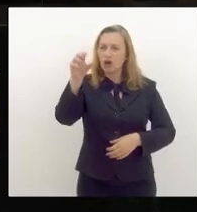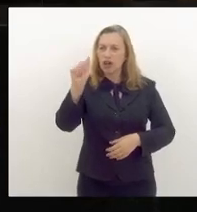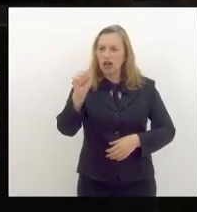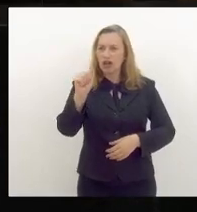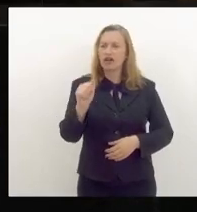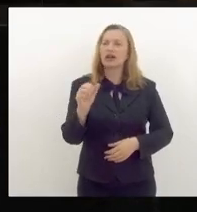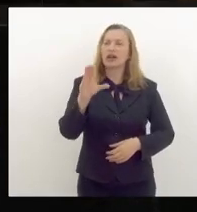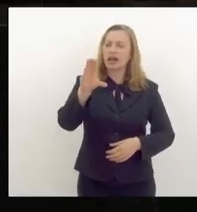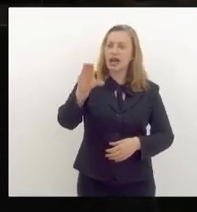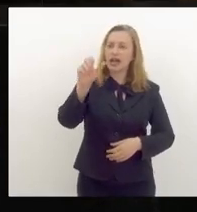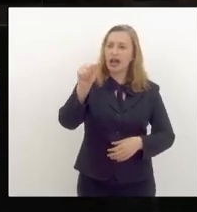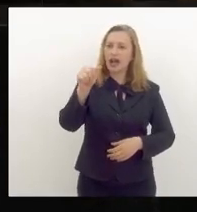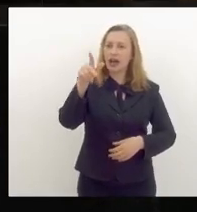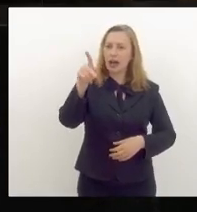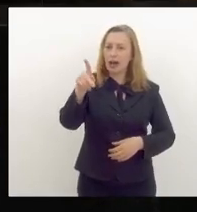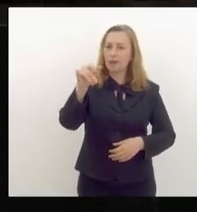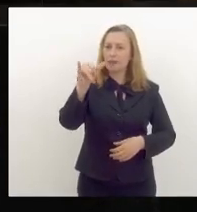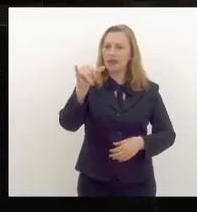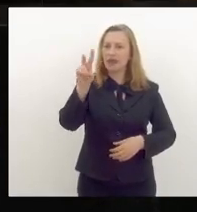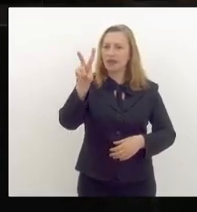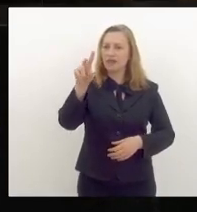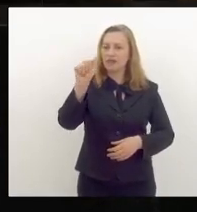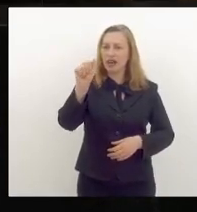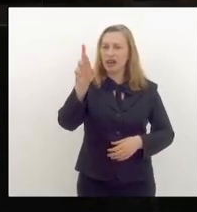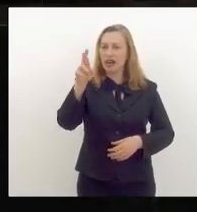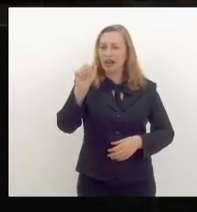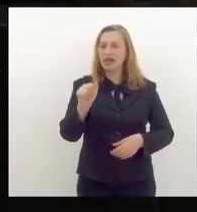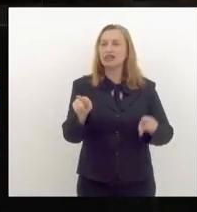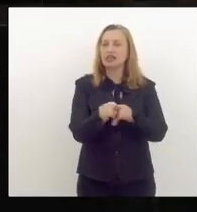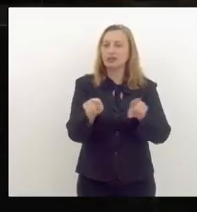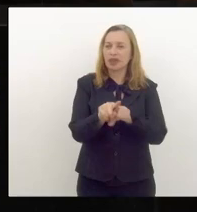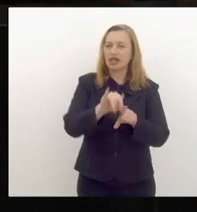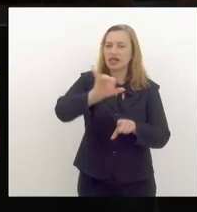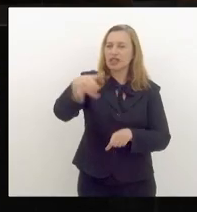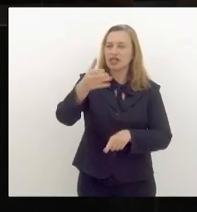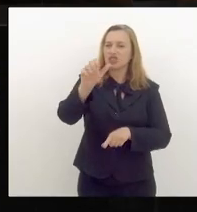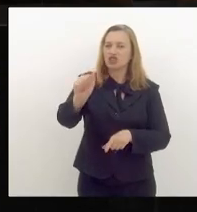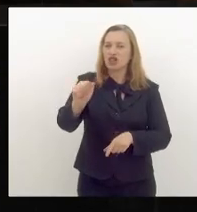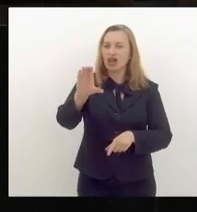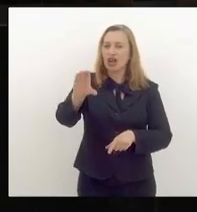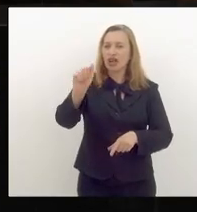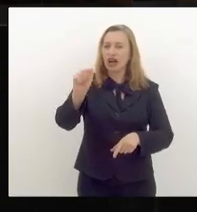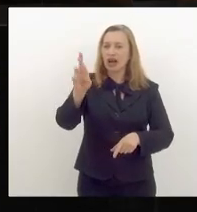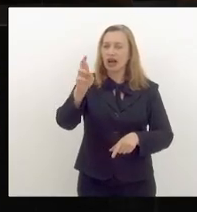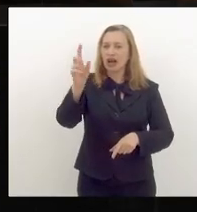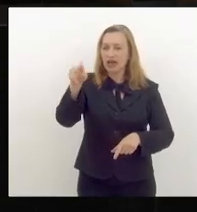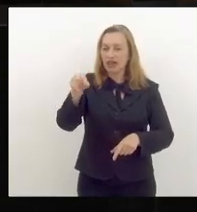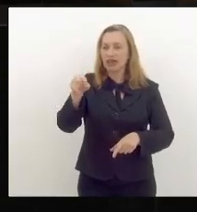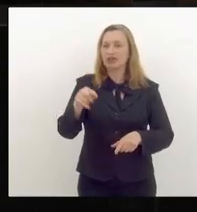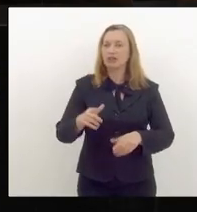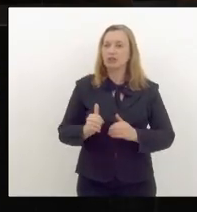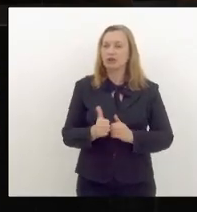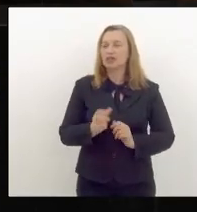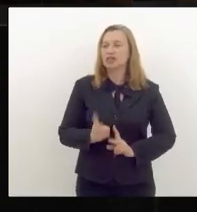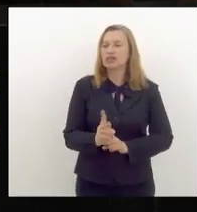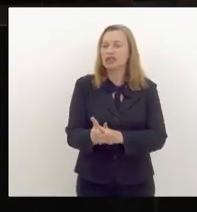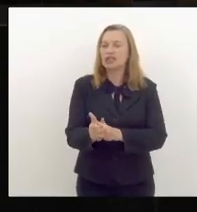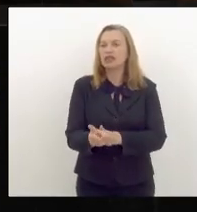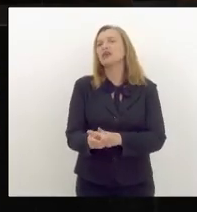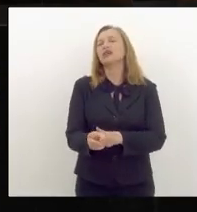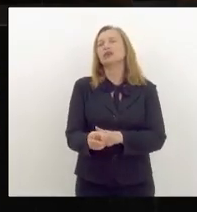bairro do Tangará e o nosso querido jacaré Então a gente vai seguir trabalhando para o povo